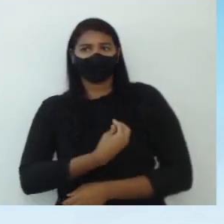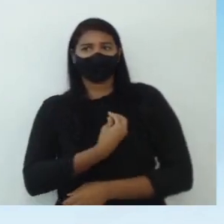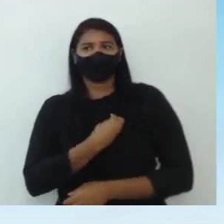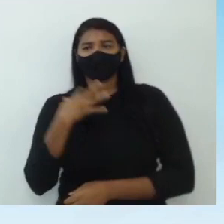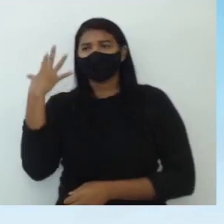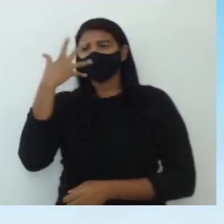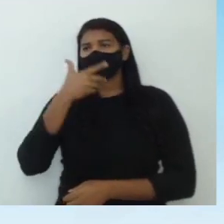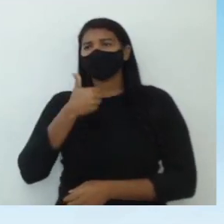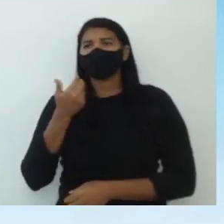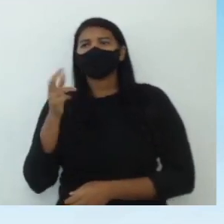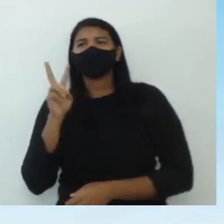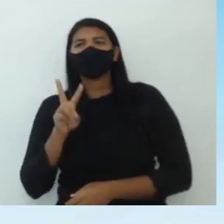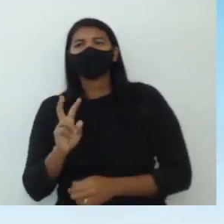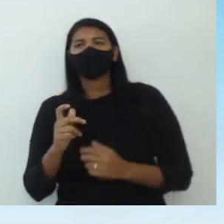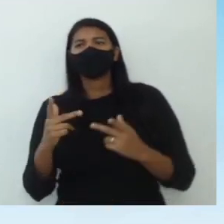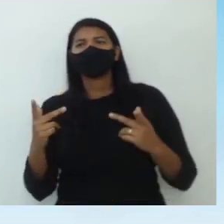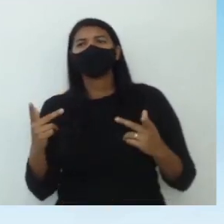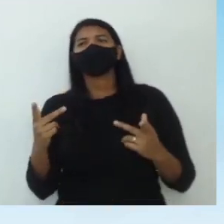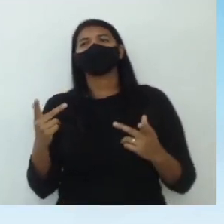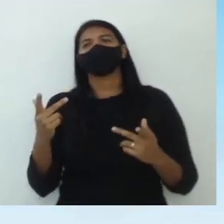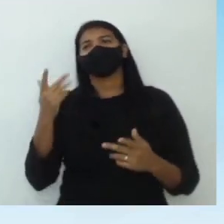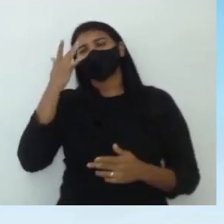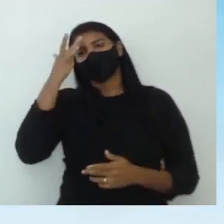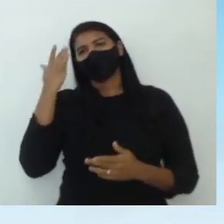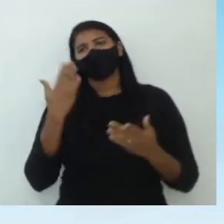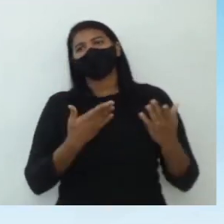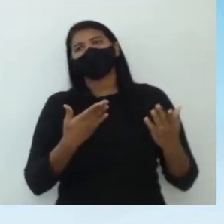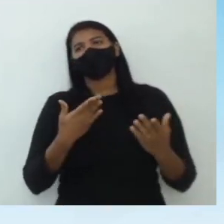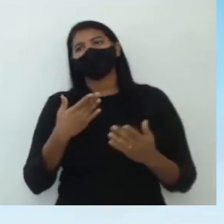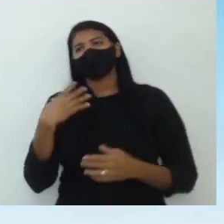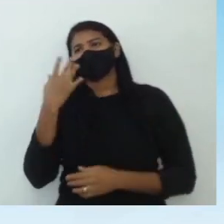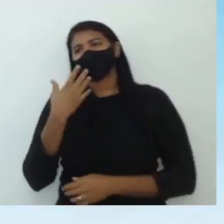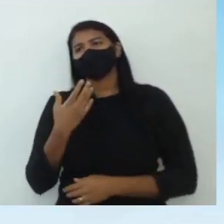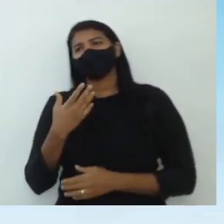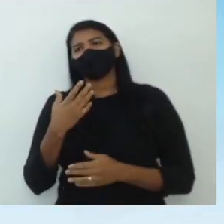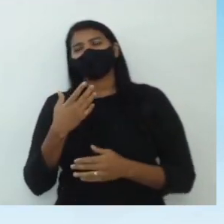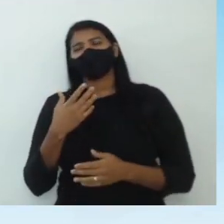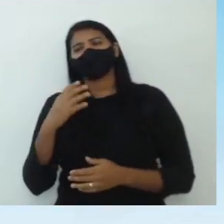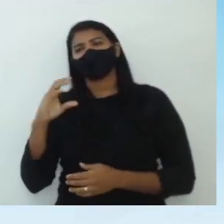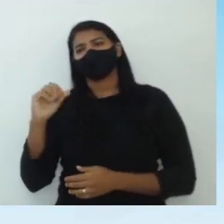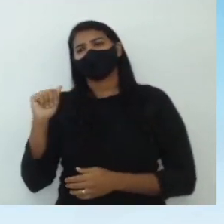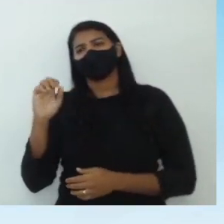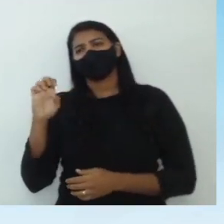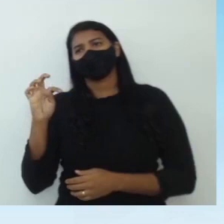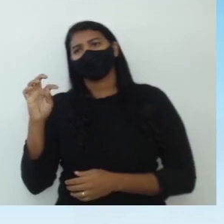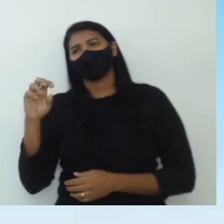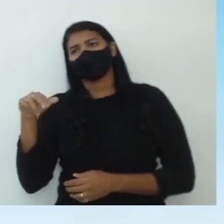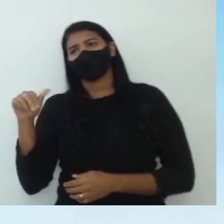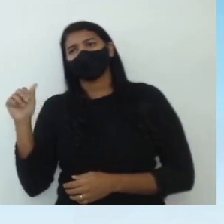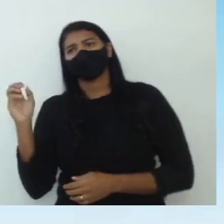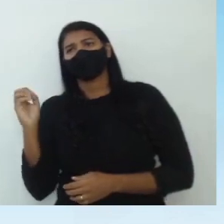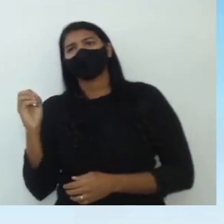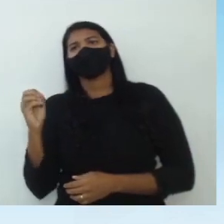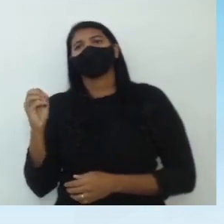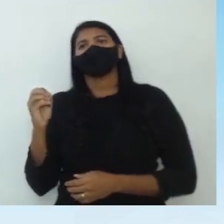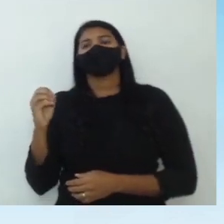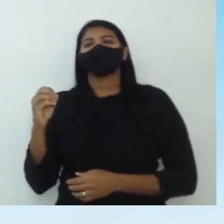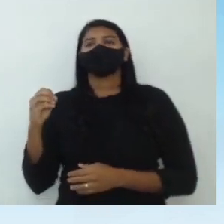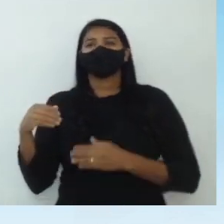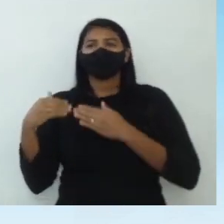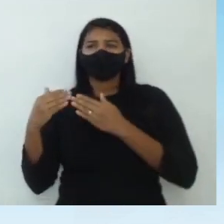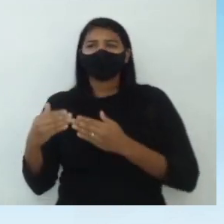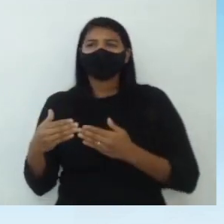a gente vê gente dizer, quando Caetano Veloso diz assim que por mais distante o errante